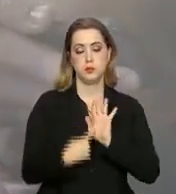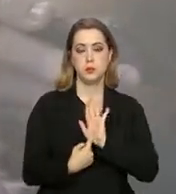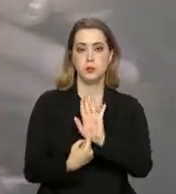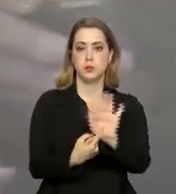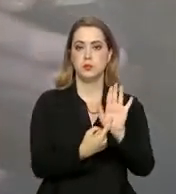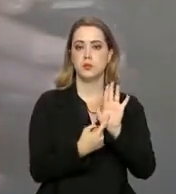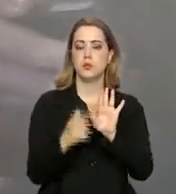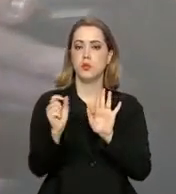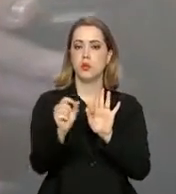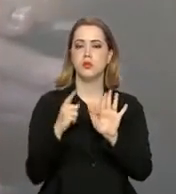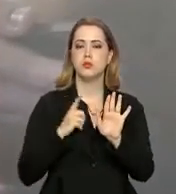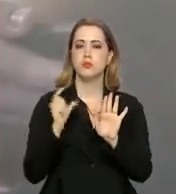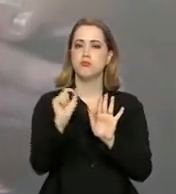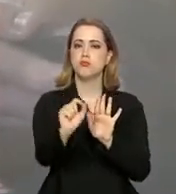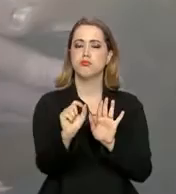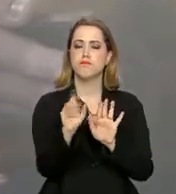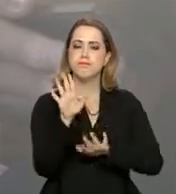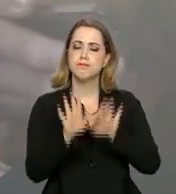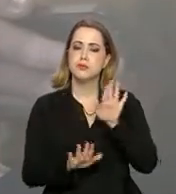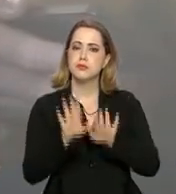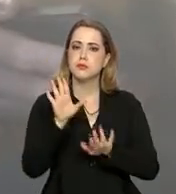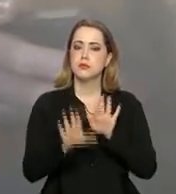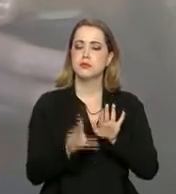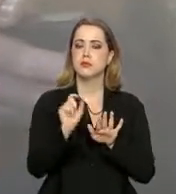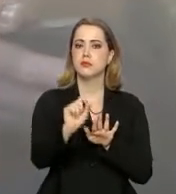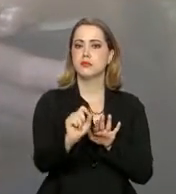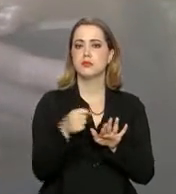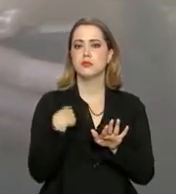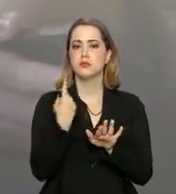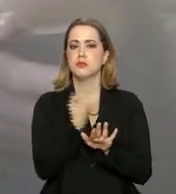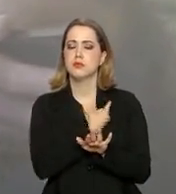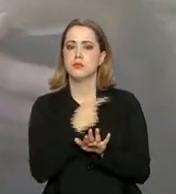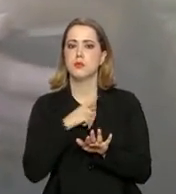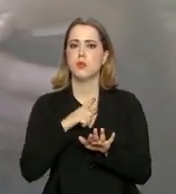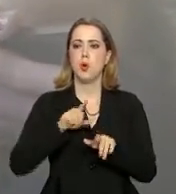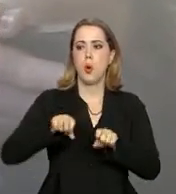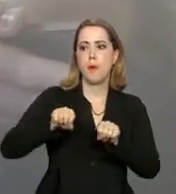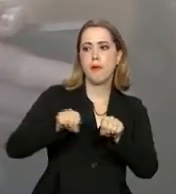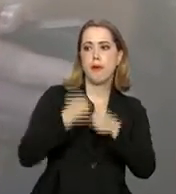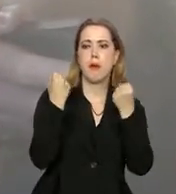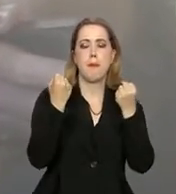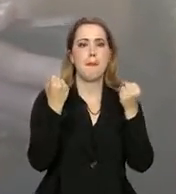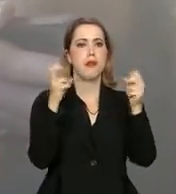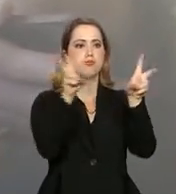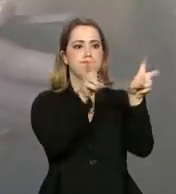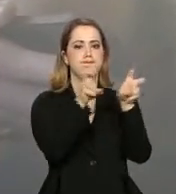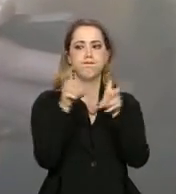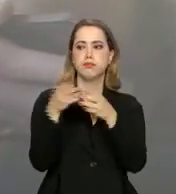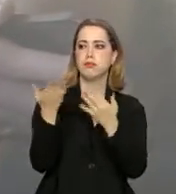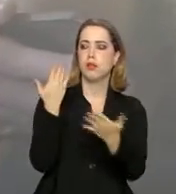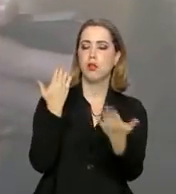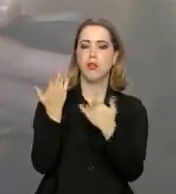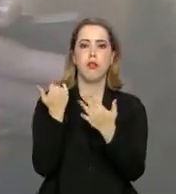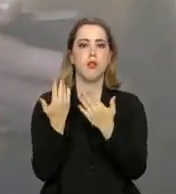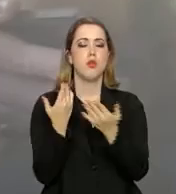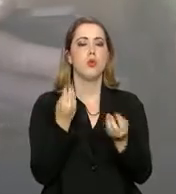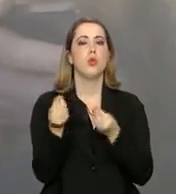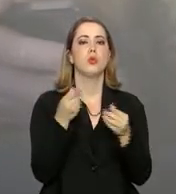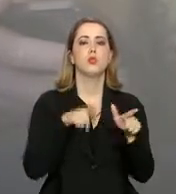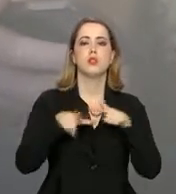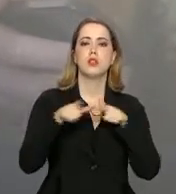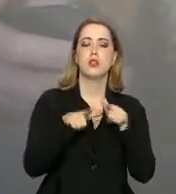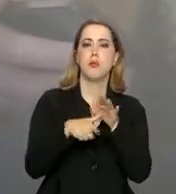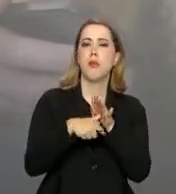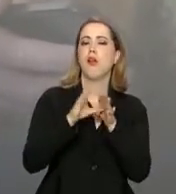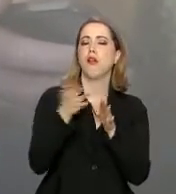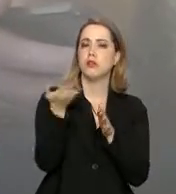de uma maneira é talvez é que tenha quebrado paradigmas da forma de investigar porque foi feita